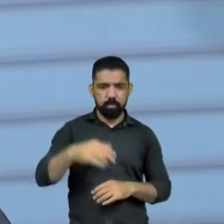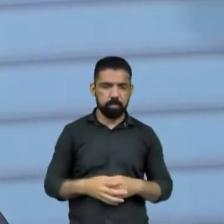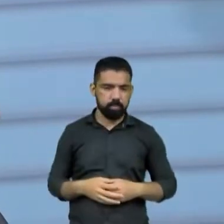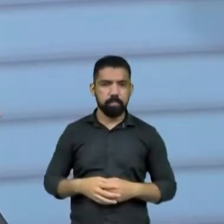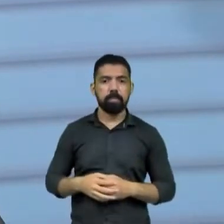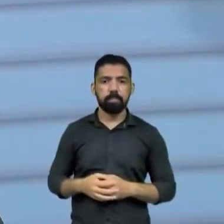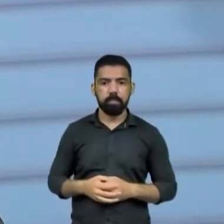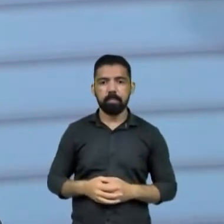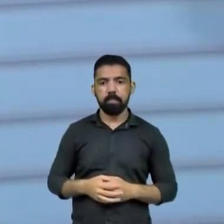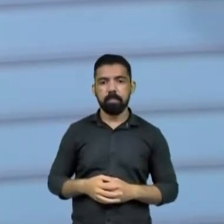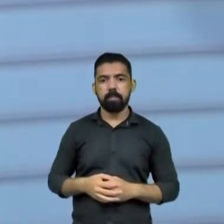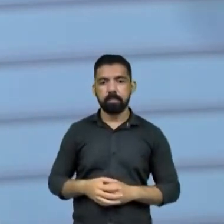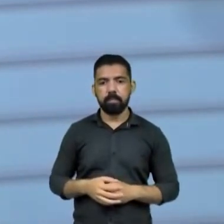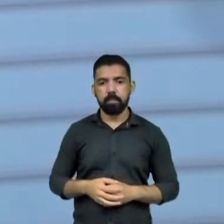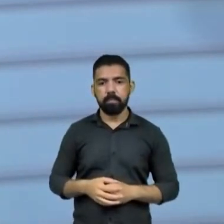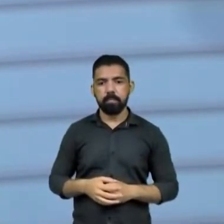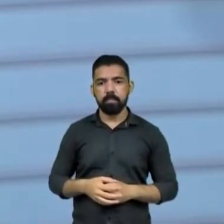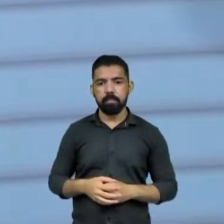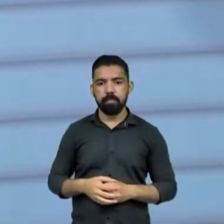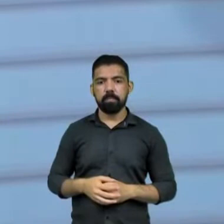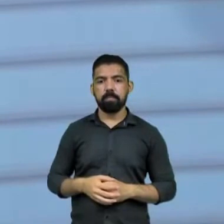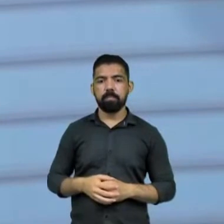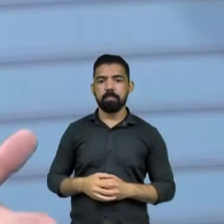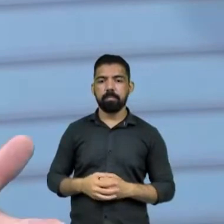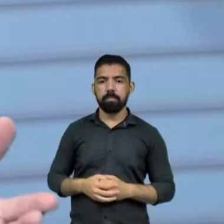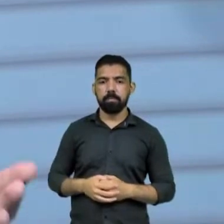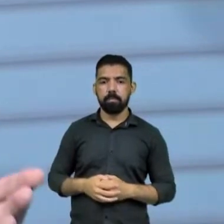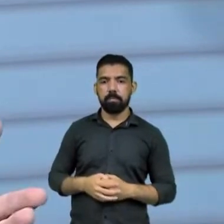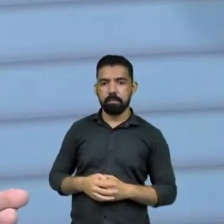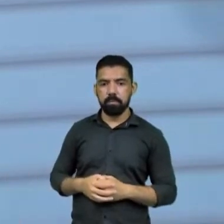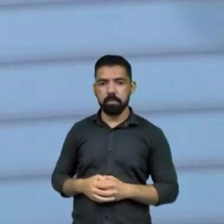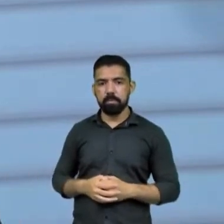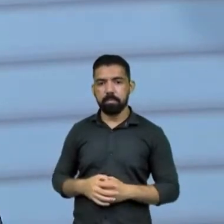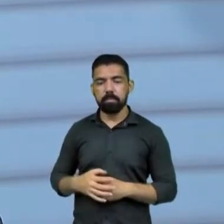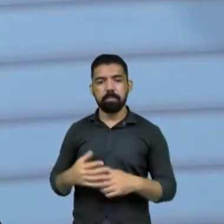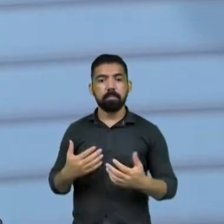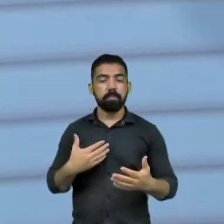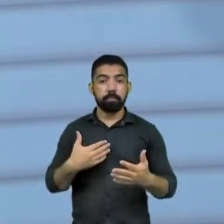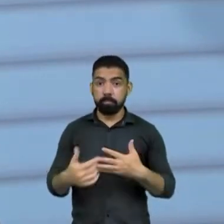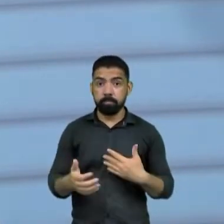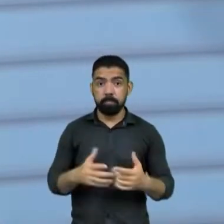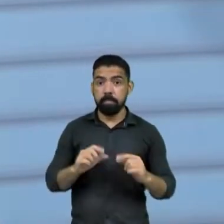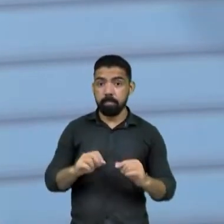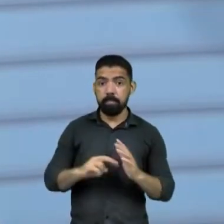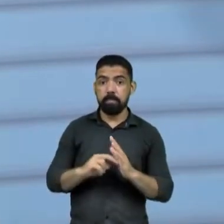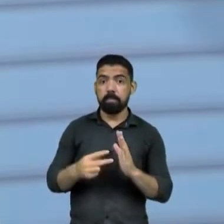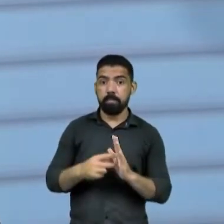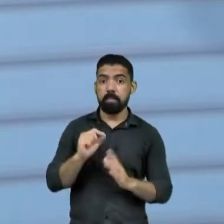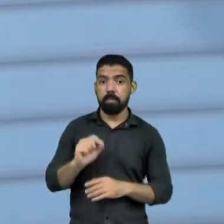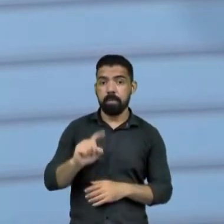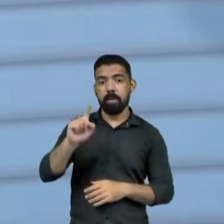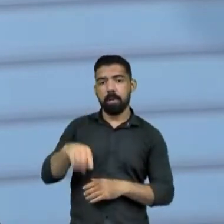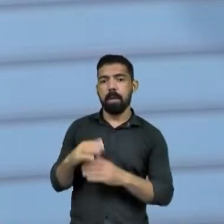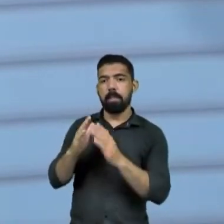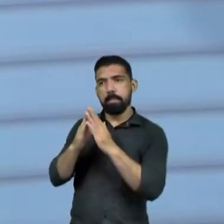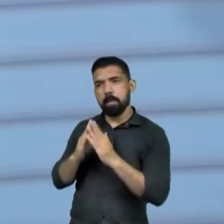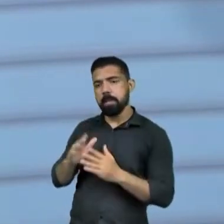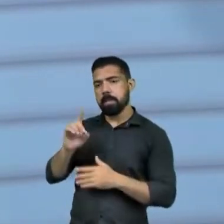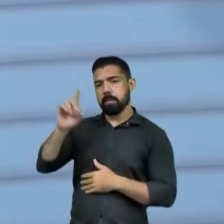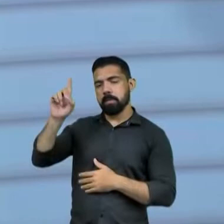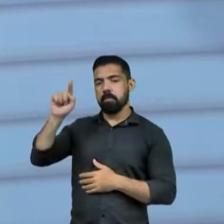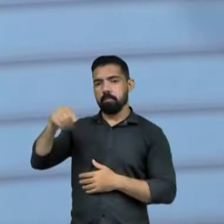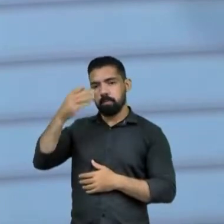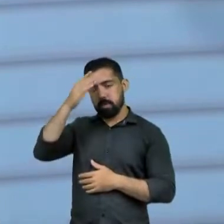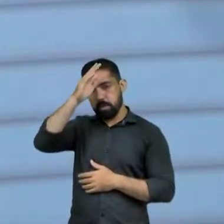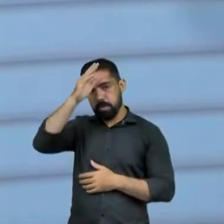nós nós vemos que é resposta de oração todo dia Independente de quem seja o governante nós estamos pedindo a Deus tem orando foi o Camilo agora